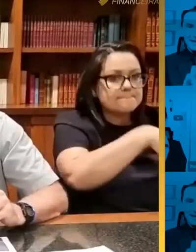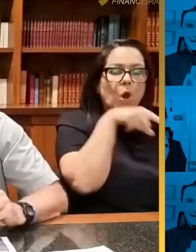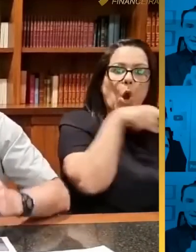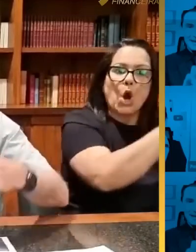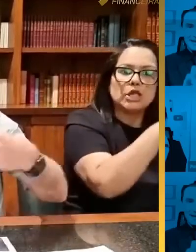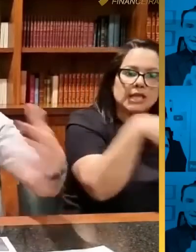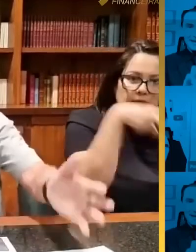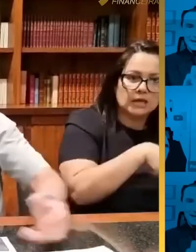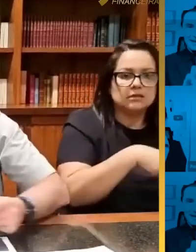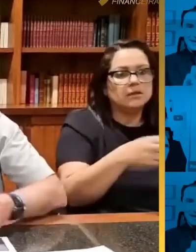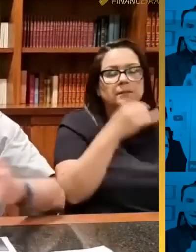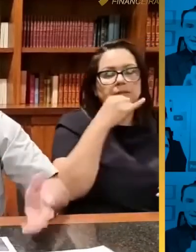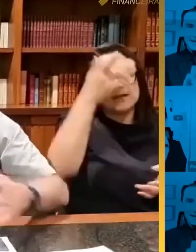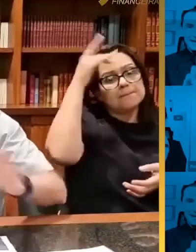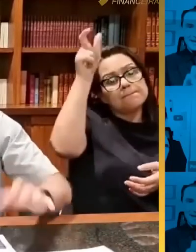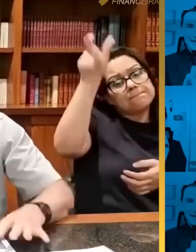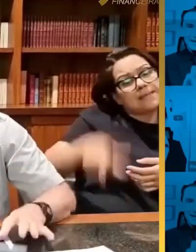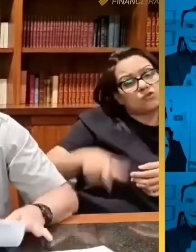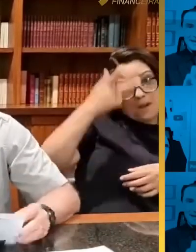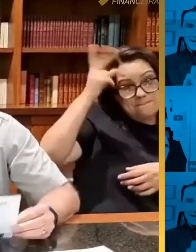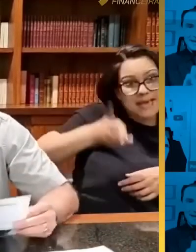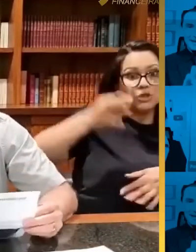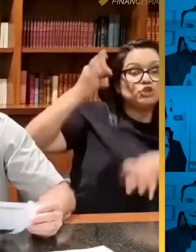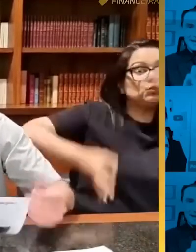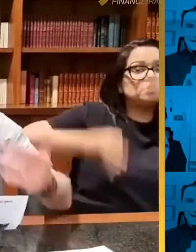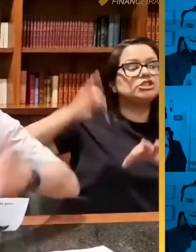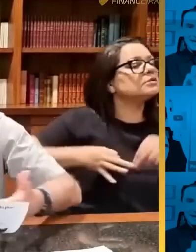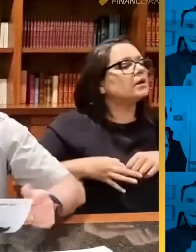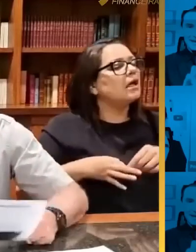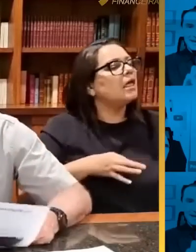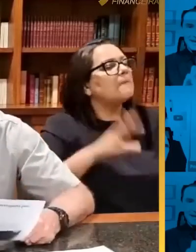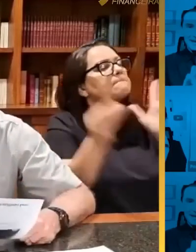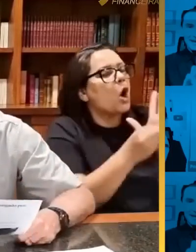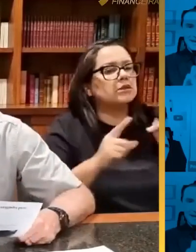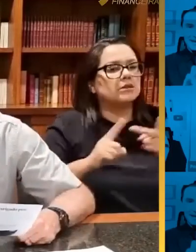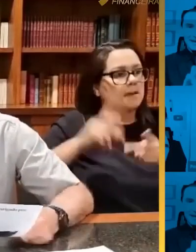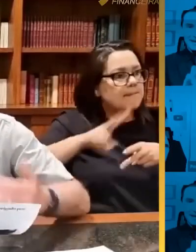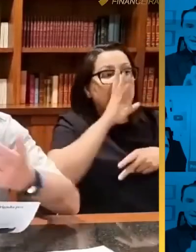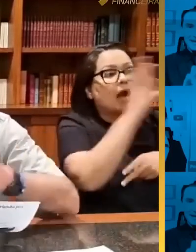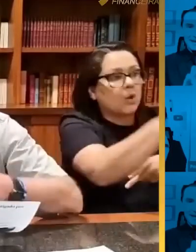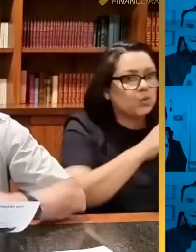É o cara que denuncia, é o cara que julga, é o cara que investiga, que condena. É o mesmo cara. Isso é condenado aqui, não está no acordo